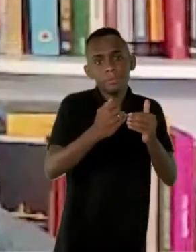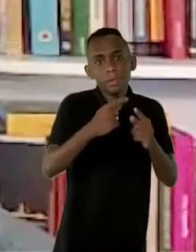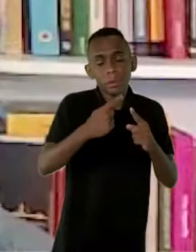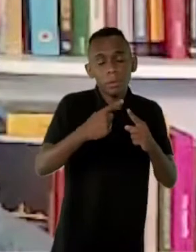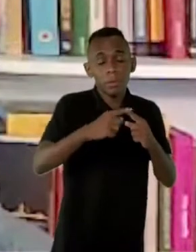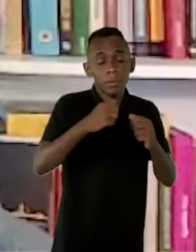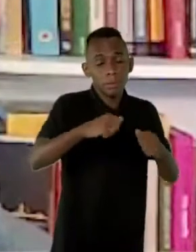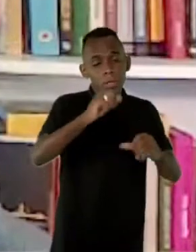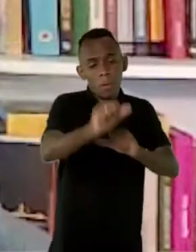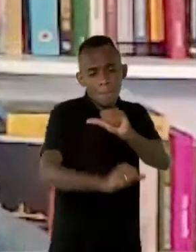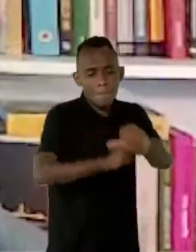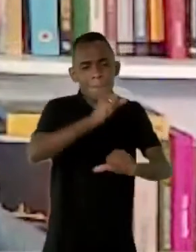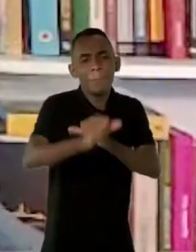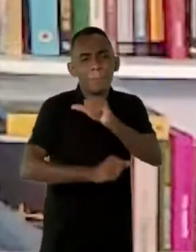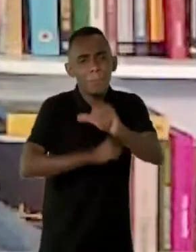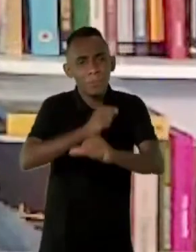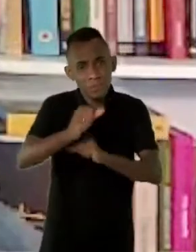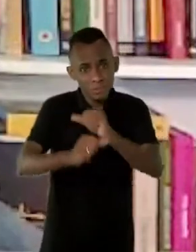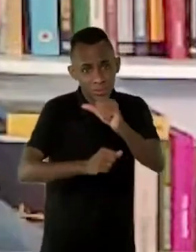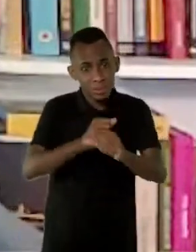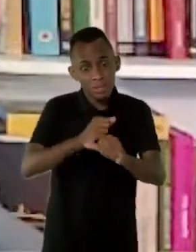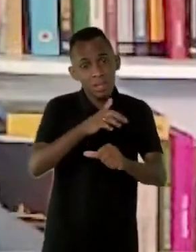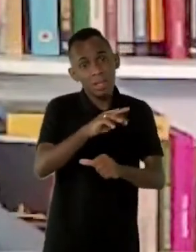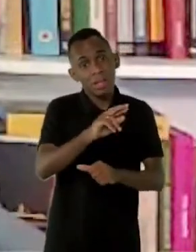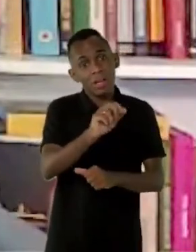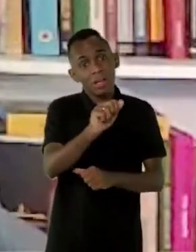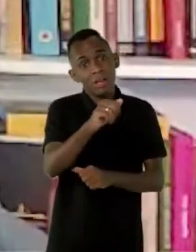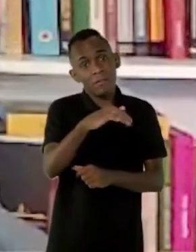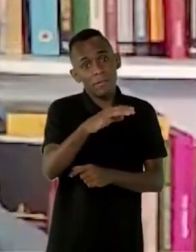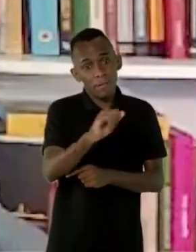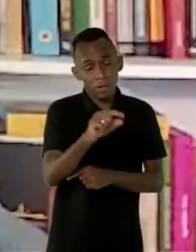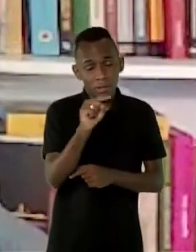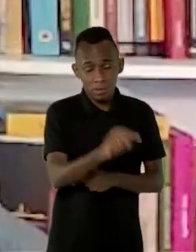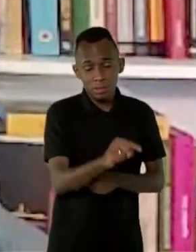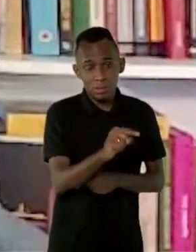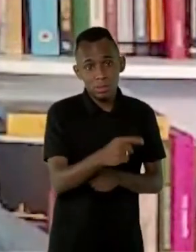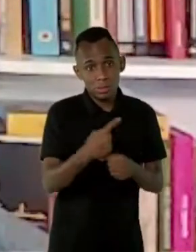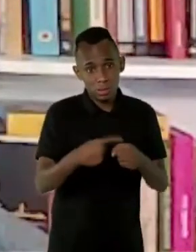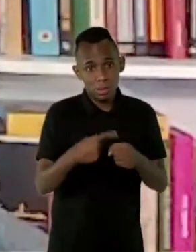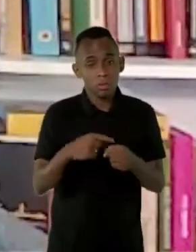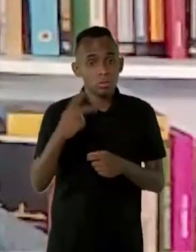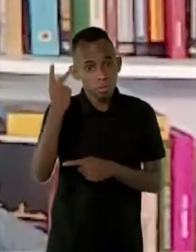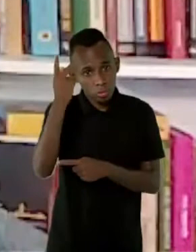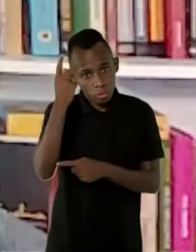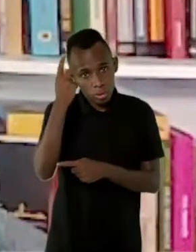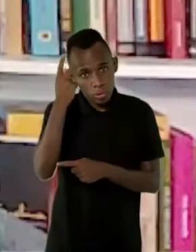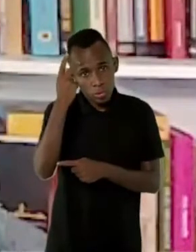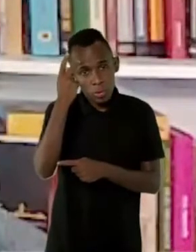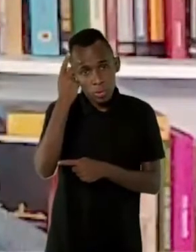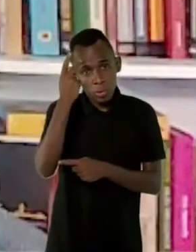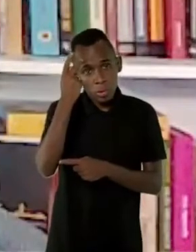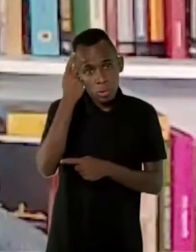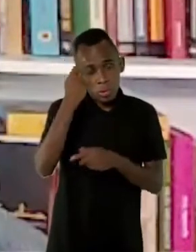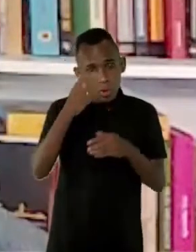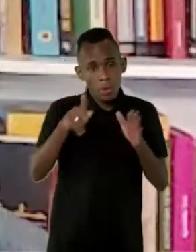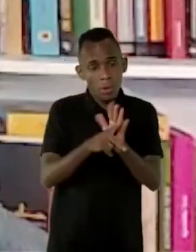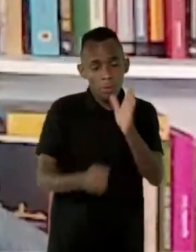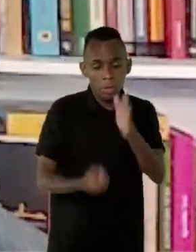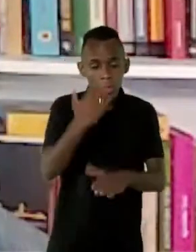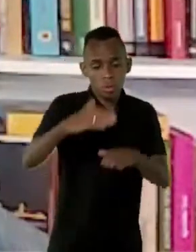economia, sua natureza econômica. E Franca entra nos calçados, né, que é conhecida até hoje pelos calçados. Mas já era uma